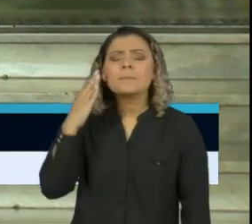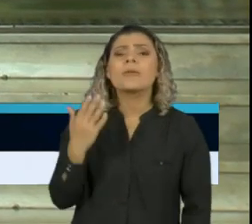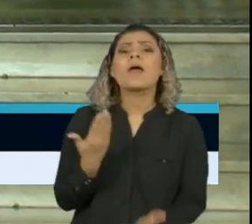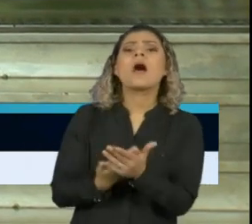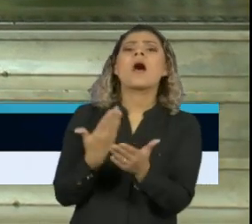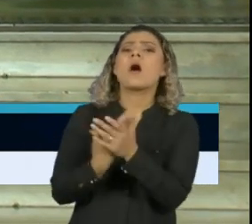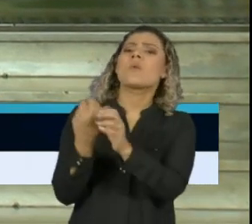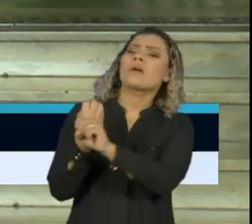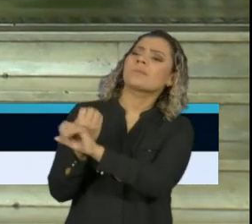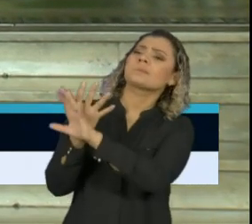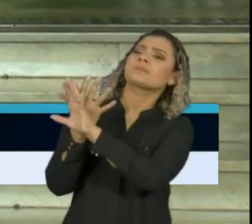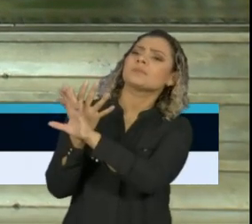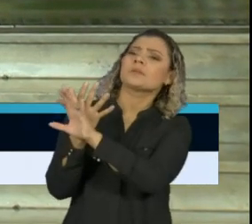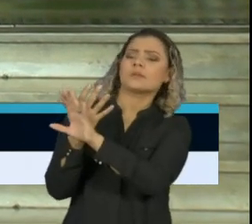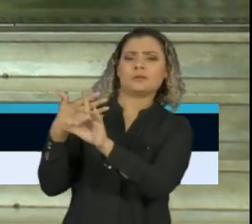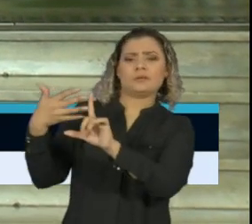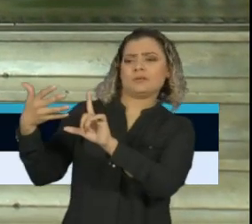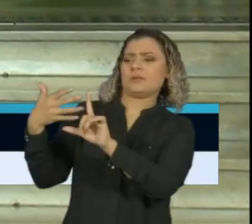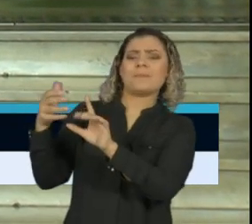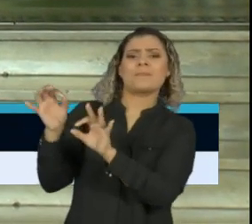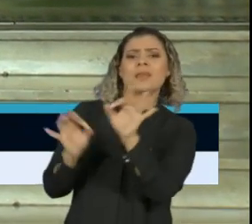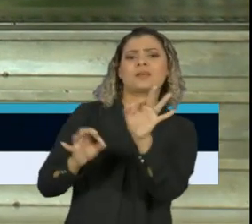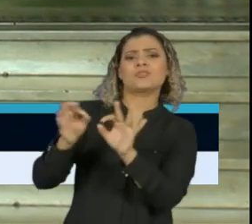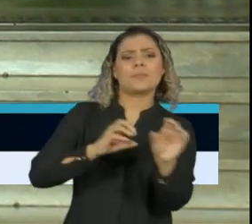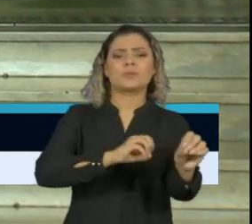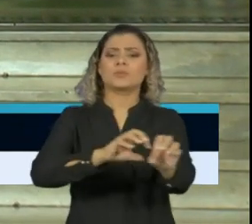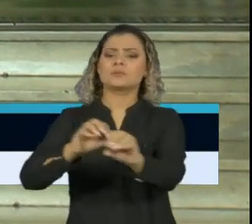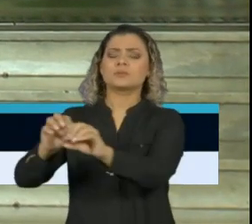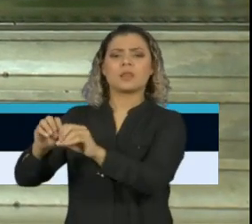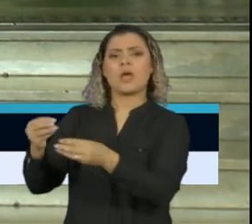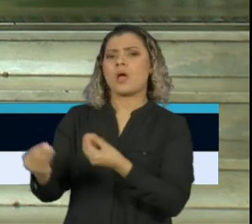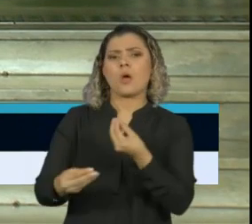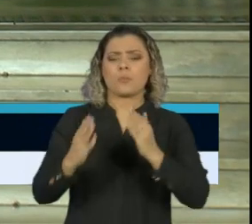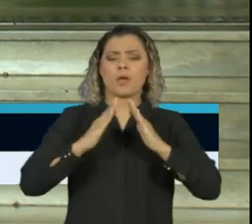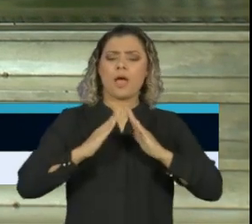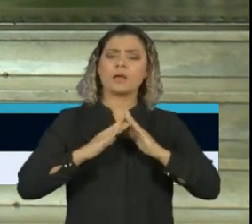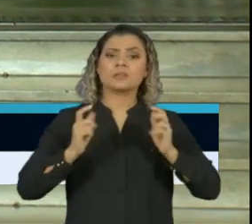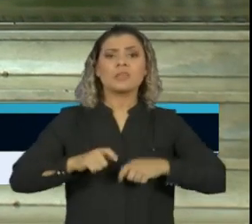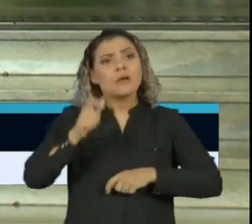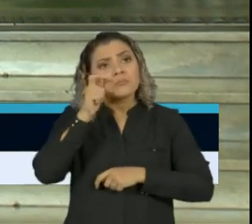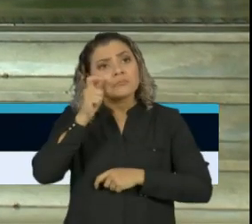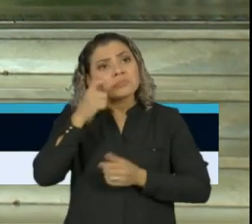online e todo o planejamento para que haja o ensino remoto, perdão.